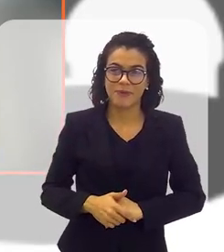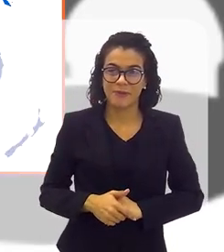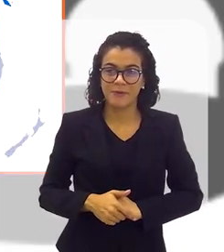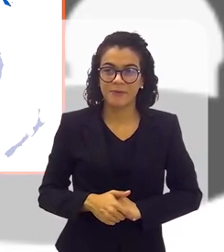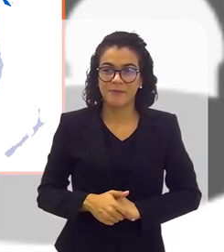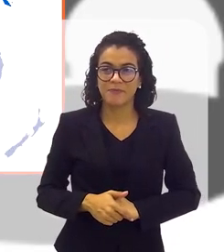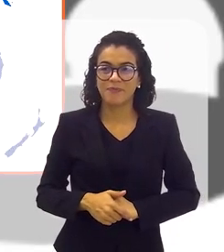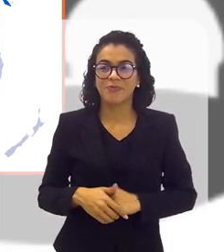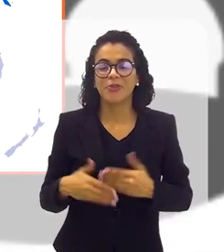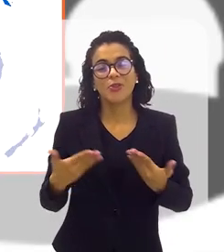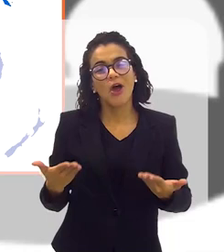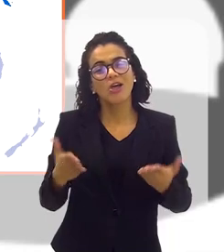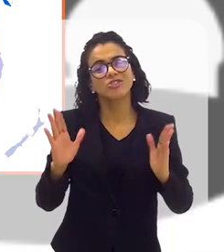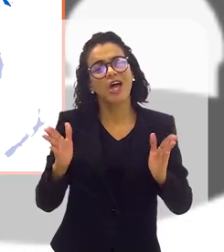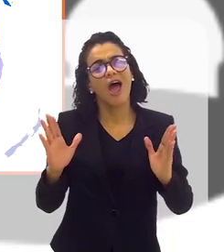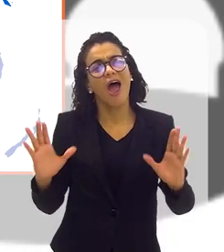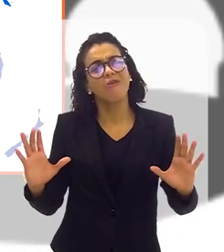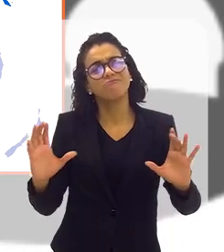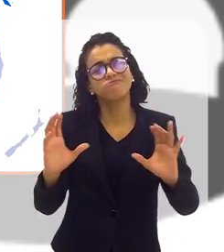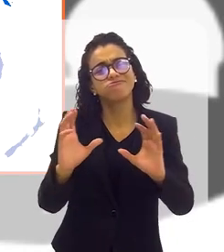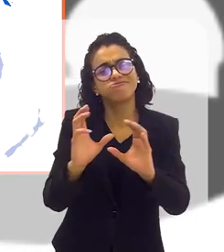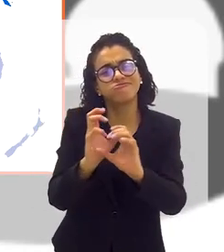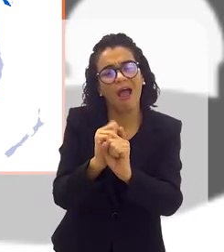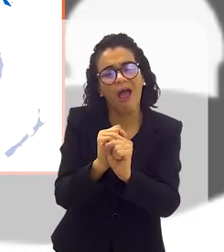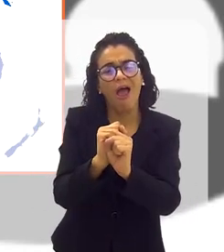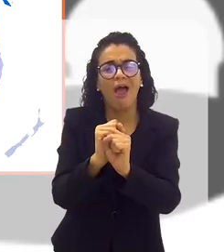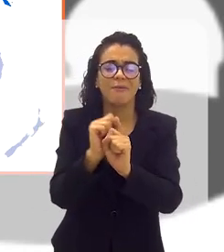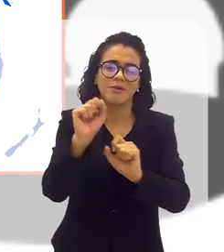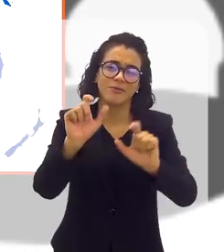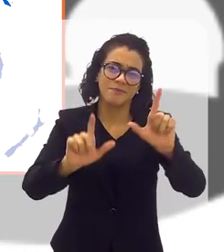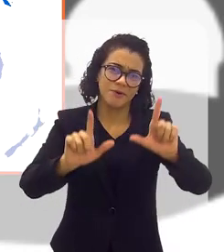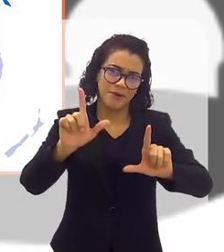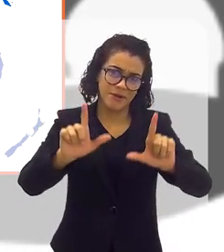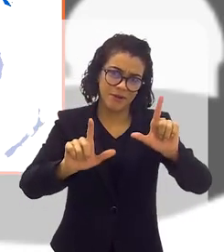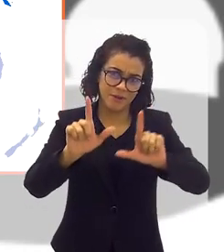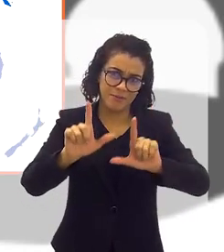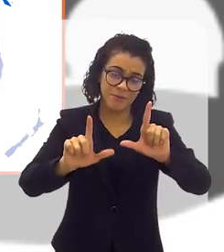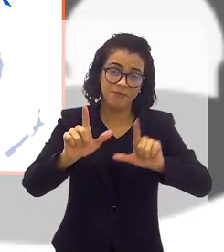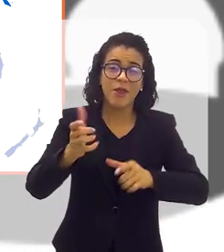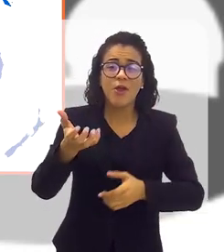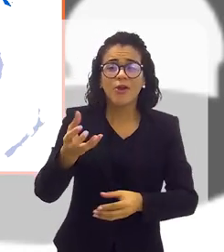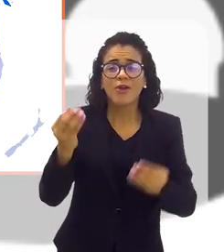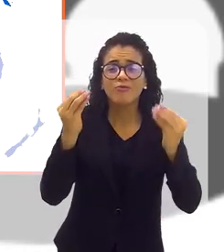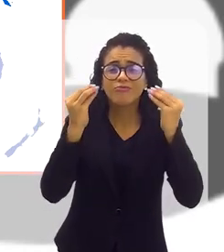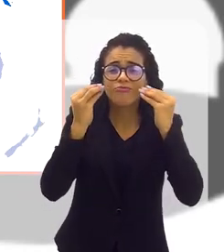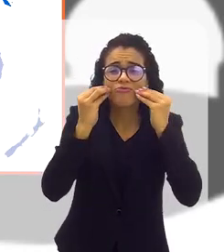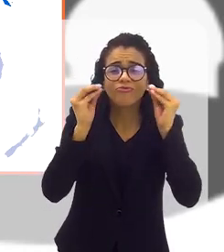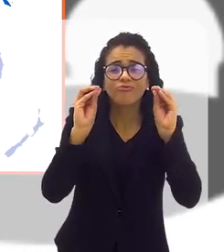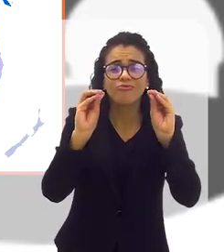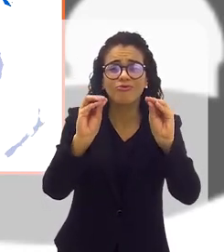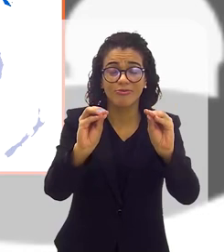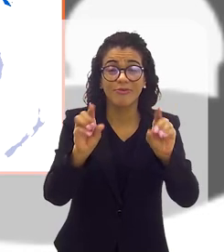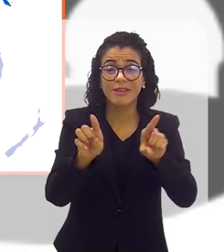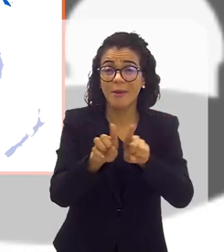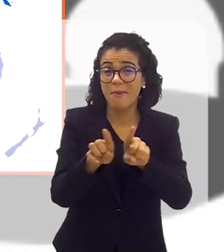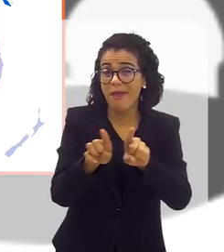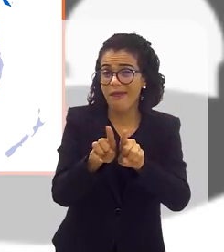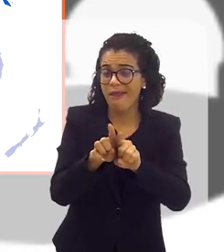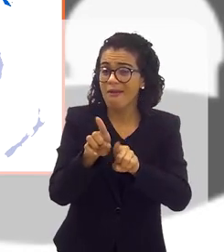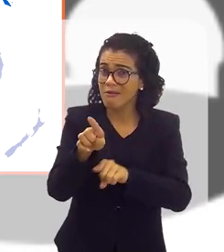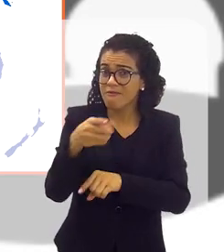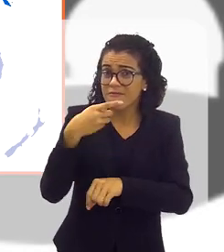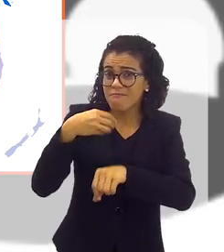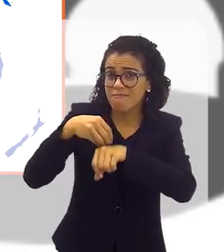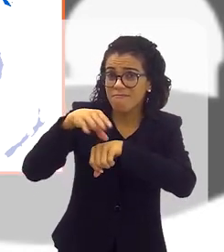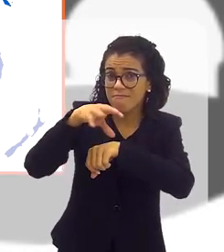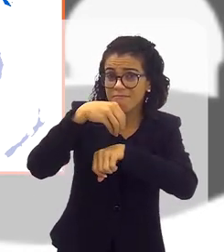Tá que ótimo. tem. Heloísa, nós estamos já acabando o nosso programa. Eu queria te deixar esse beijo. O que são as suas